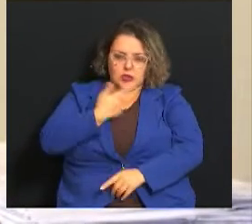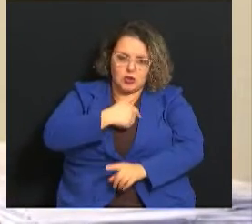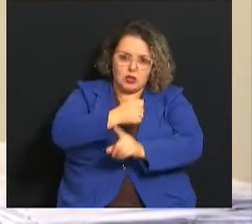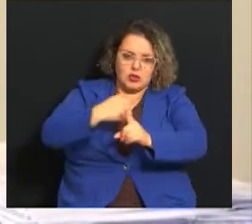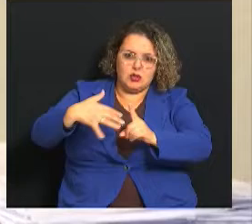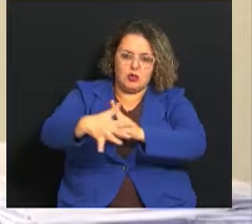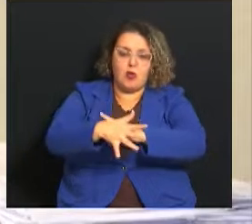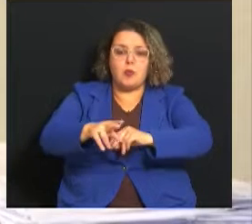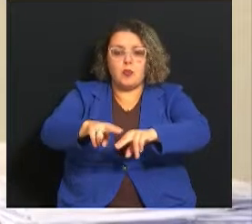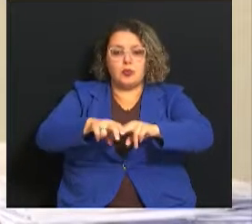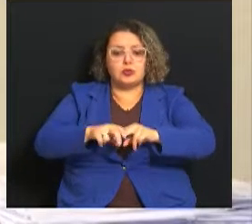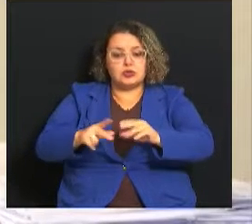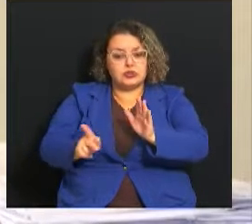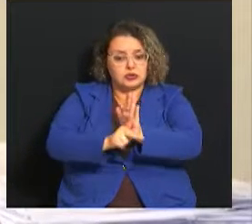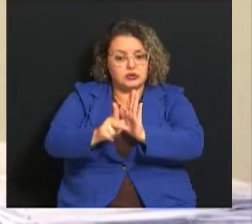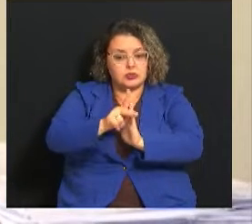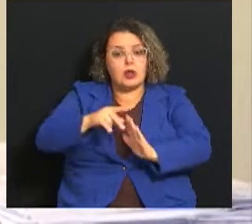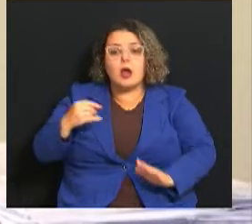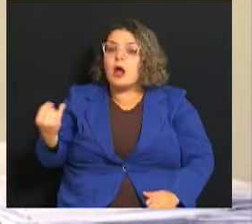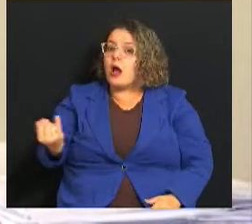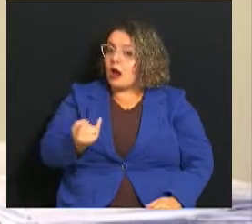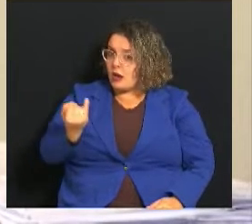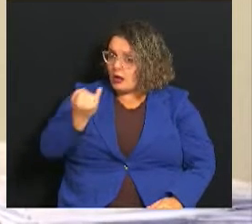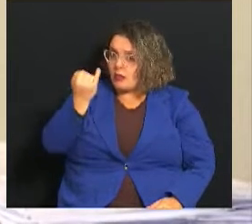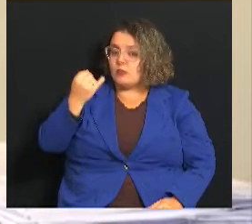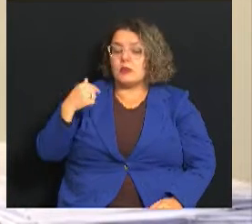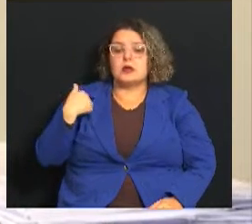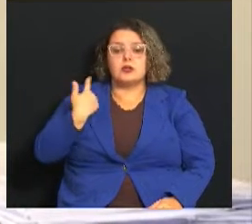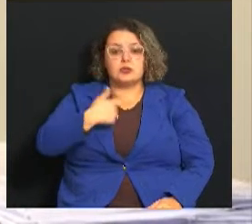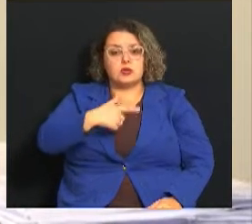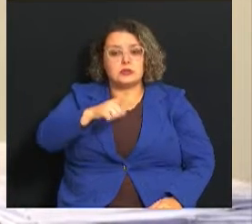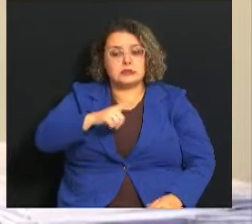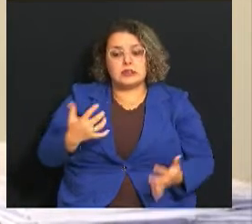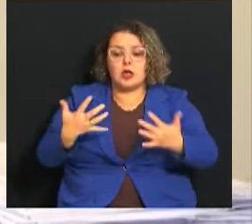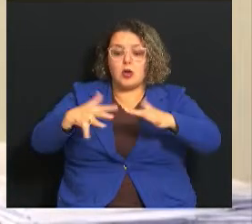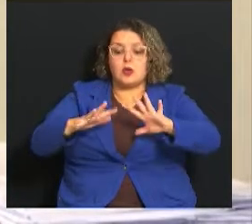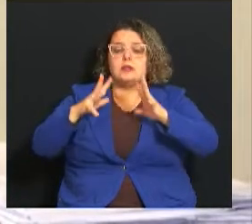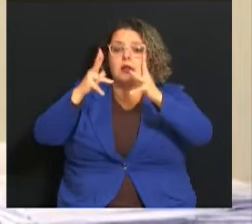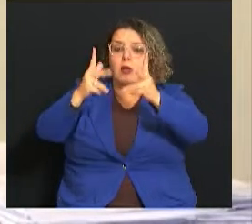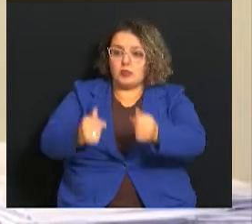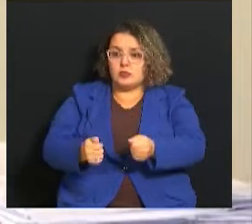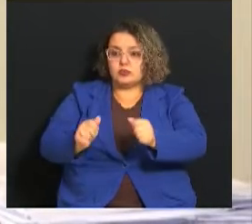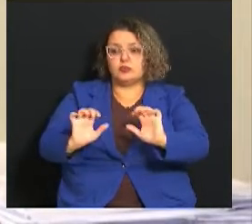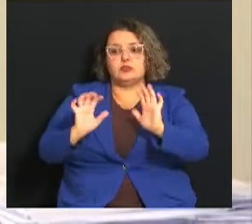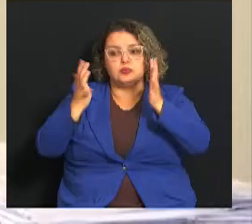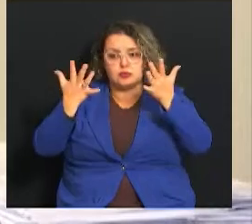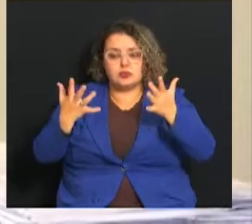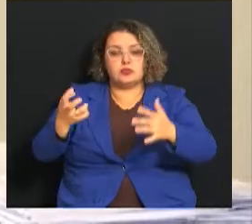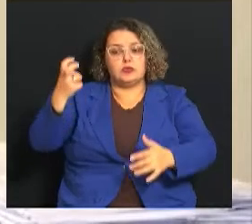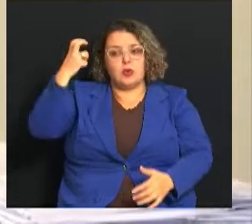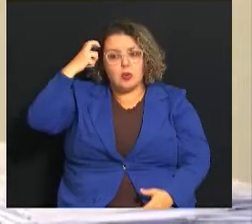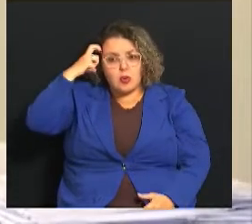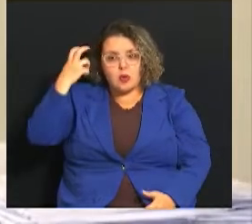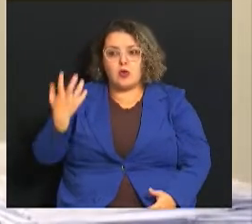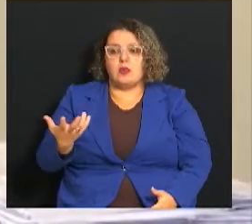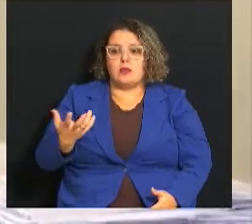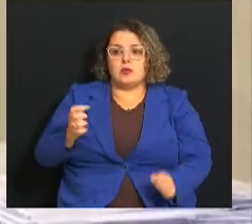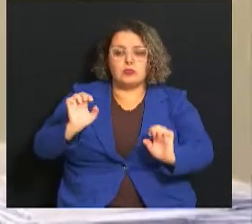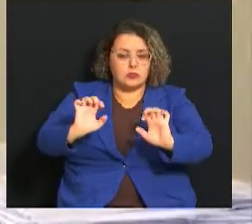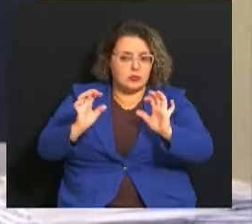que esse projeto é importantíssimo para que a gente tenha a inclusão total em eventos culturais,